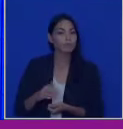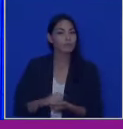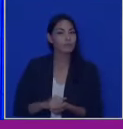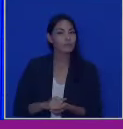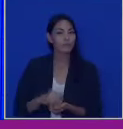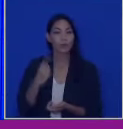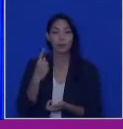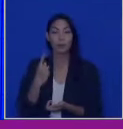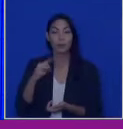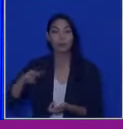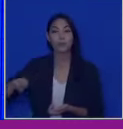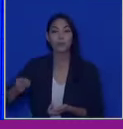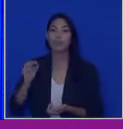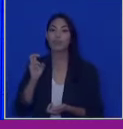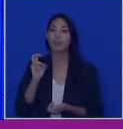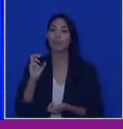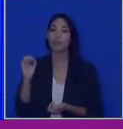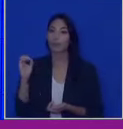noite de